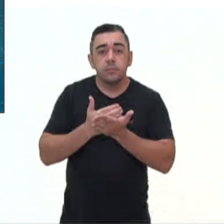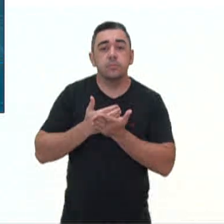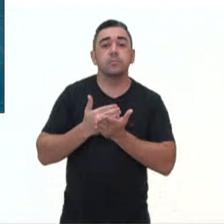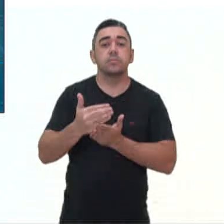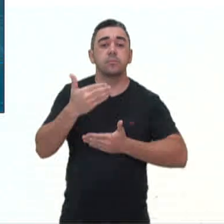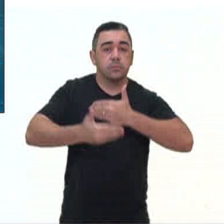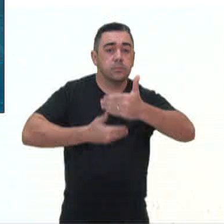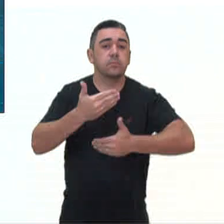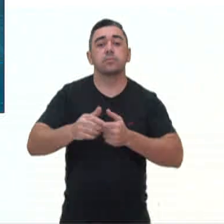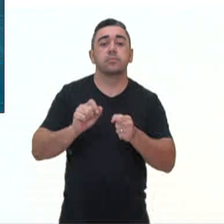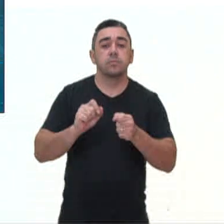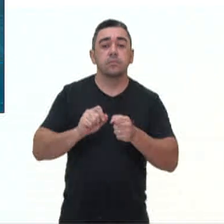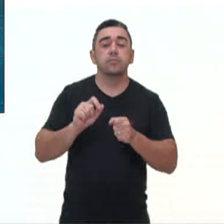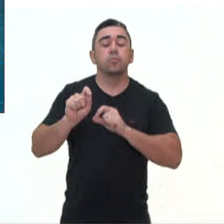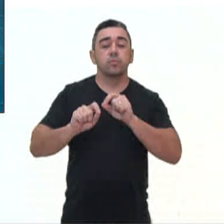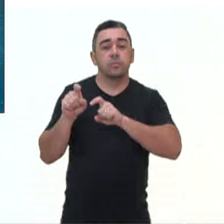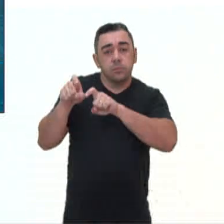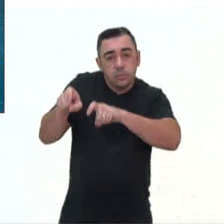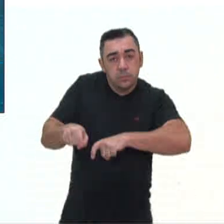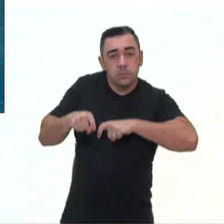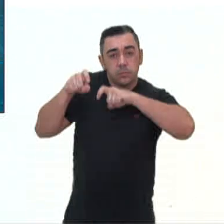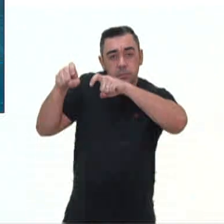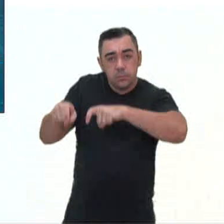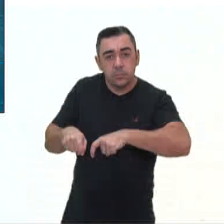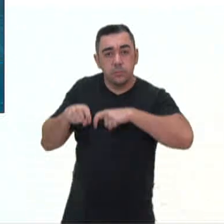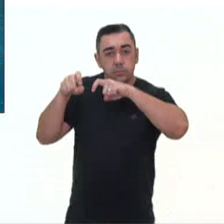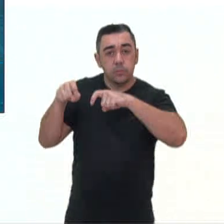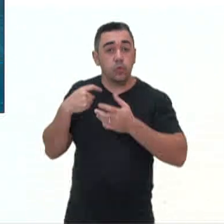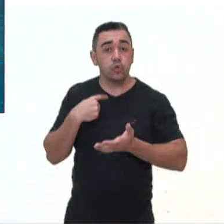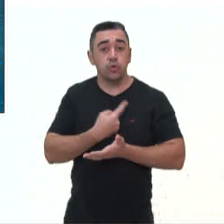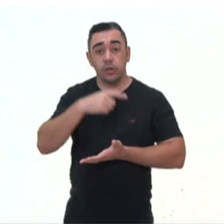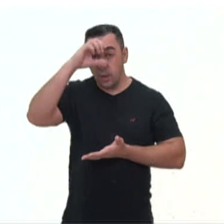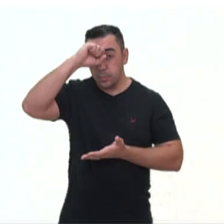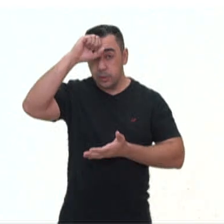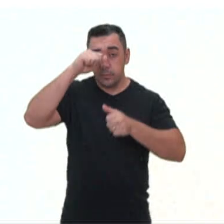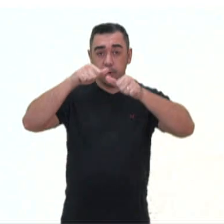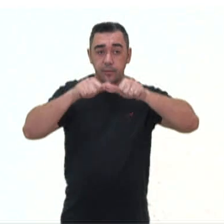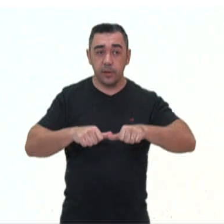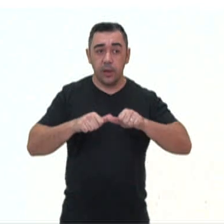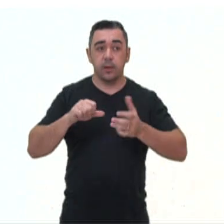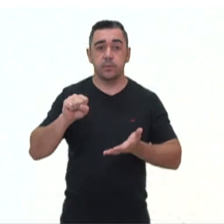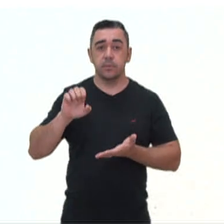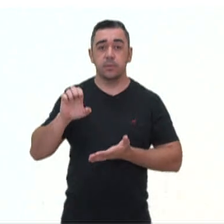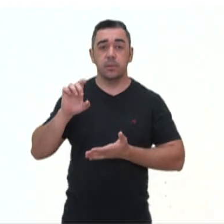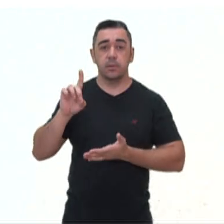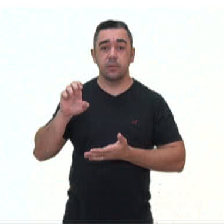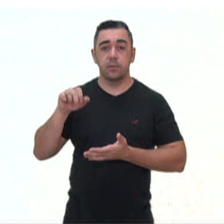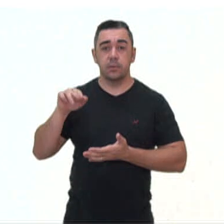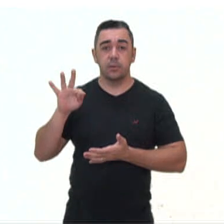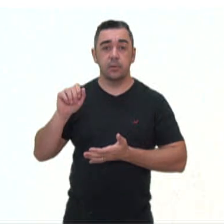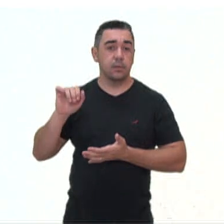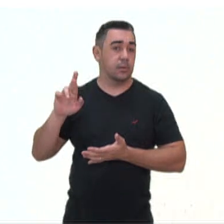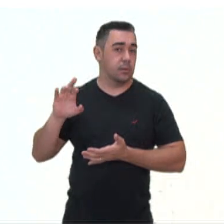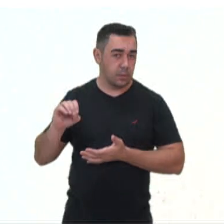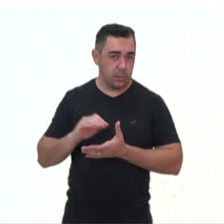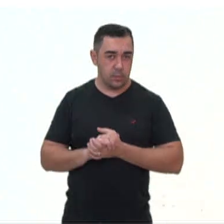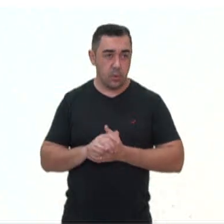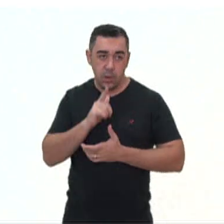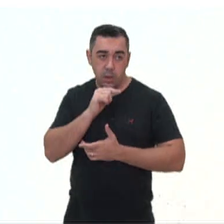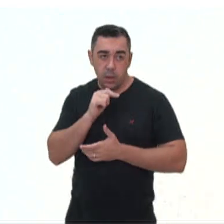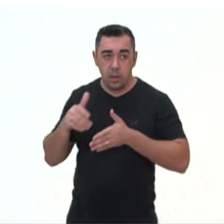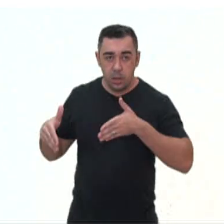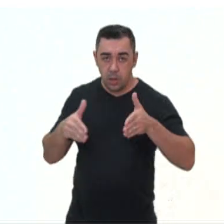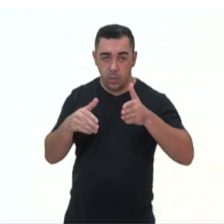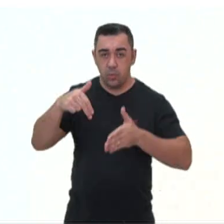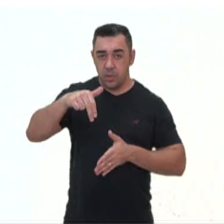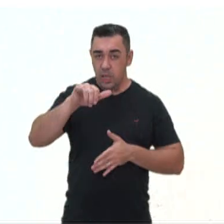a fazer agricultura, a sermos, entre aspas, sedentários. Olha aqui um detalhe para o Nilo e para